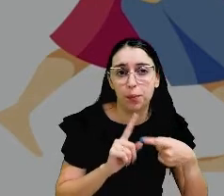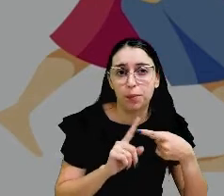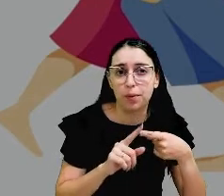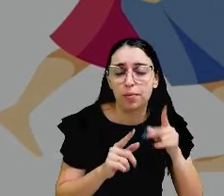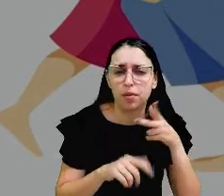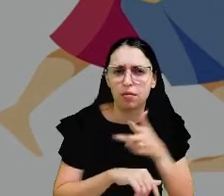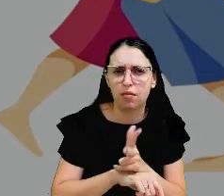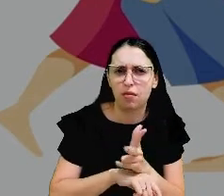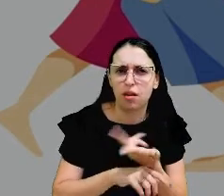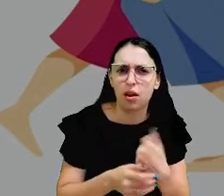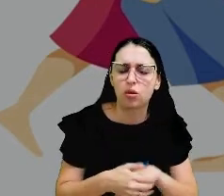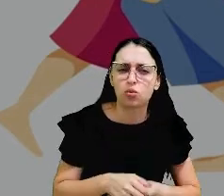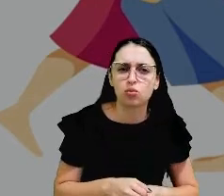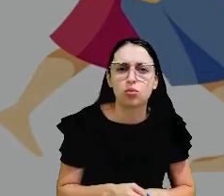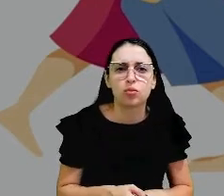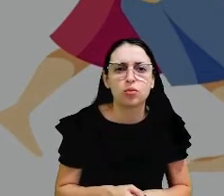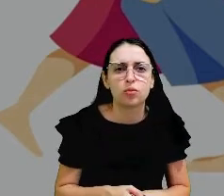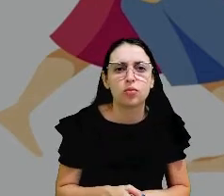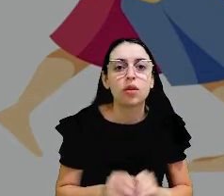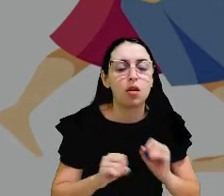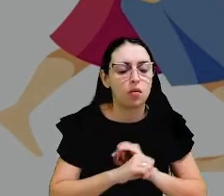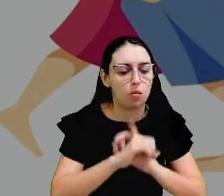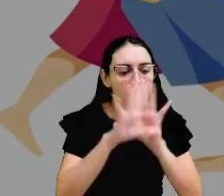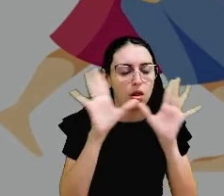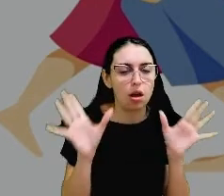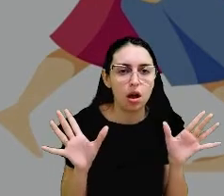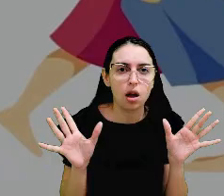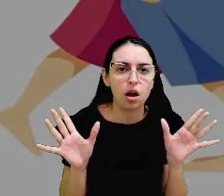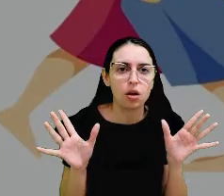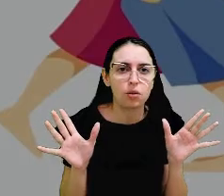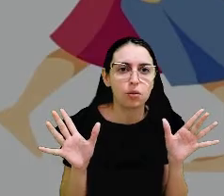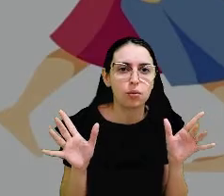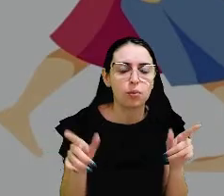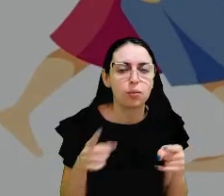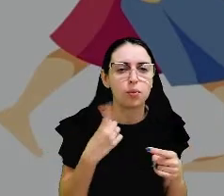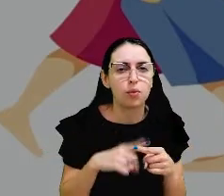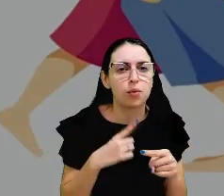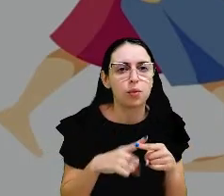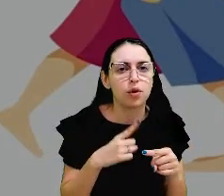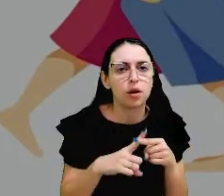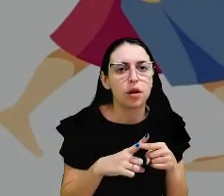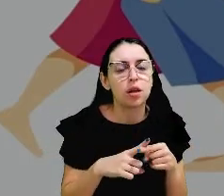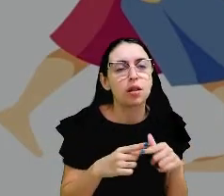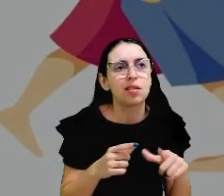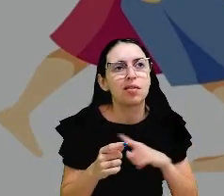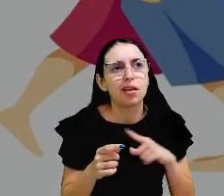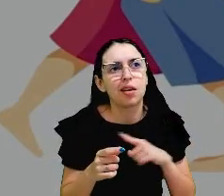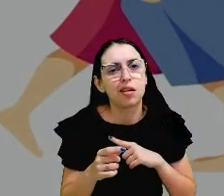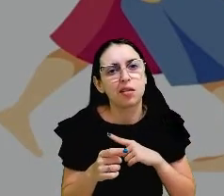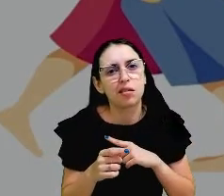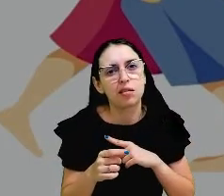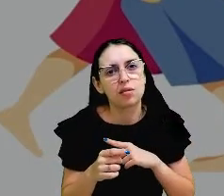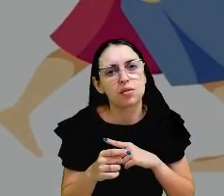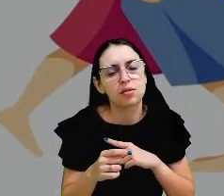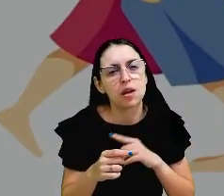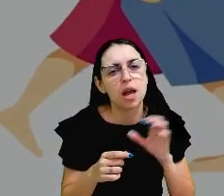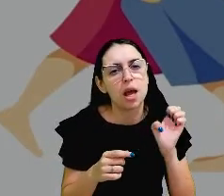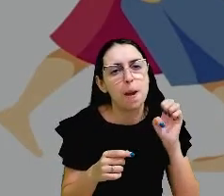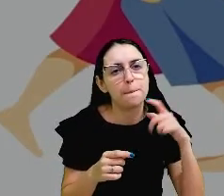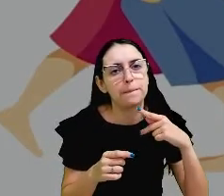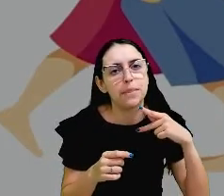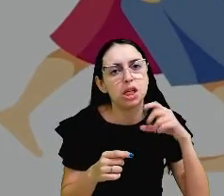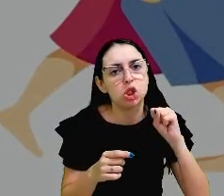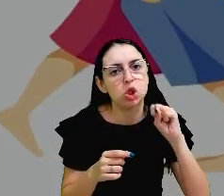nós observamos no documentário, não ficou muito claro porque se houve a prática de uma